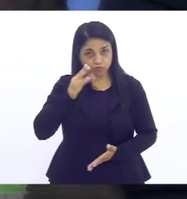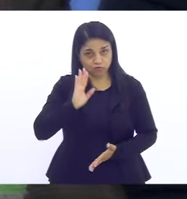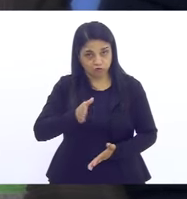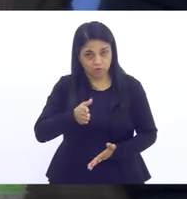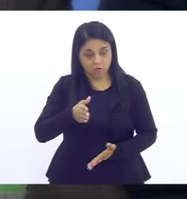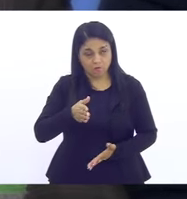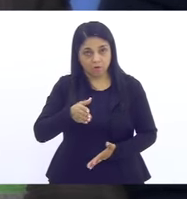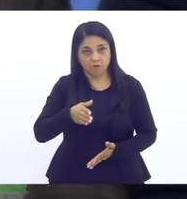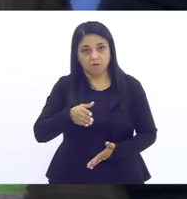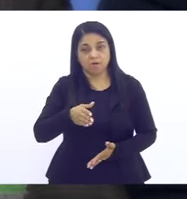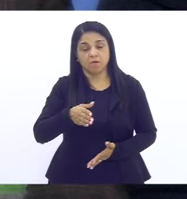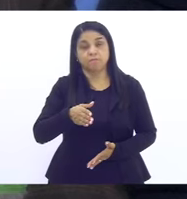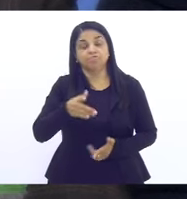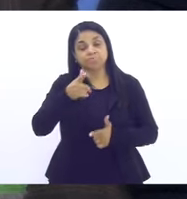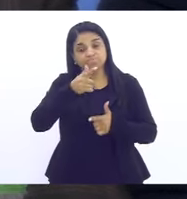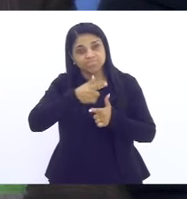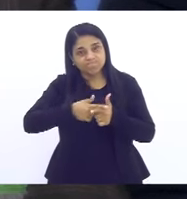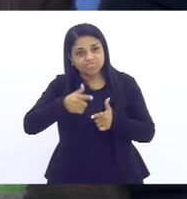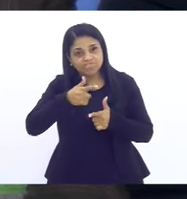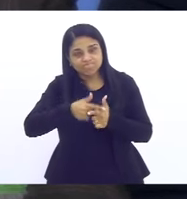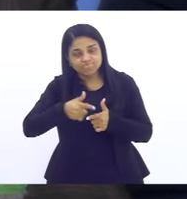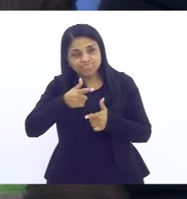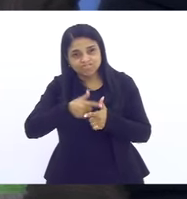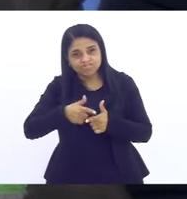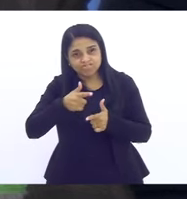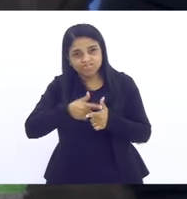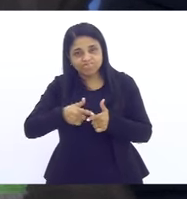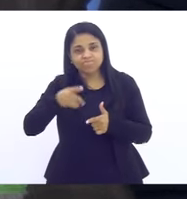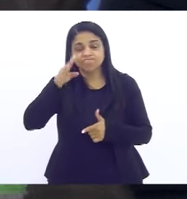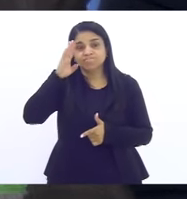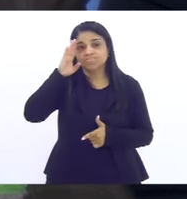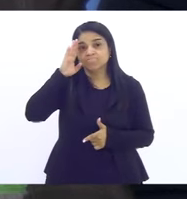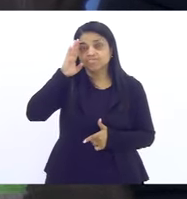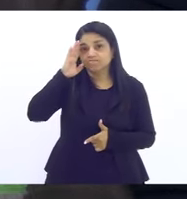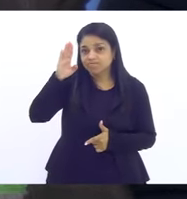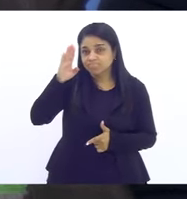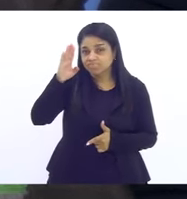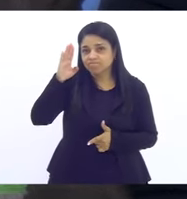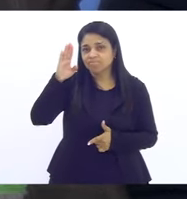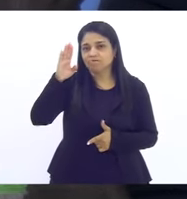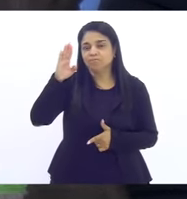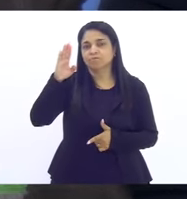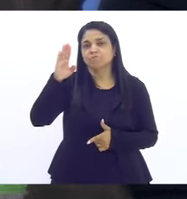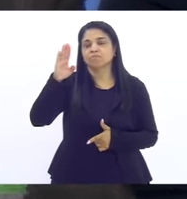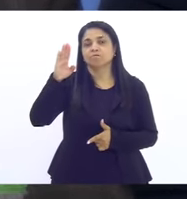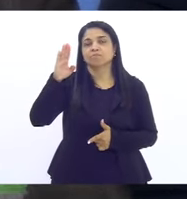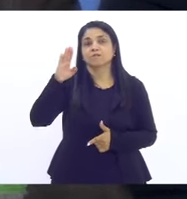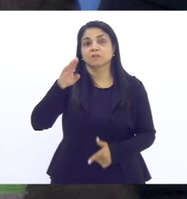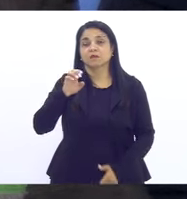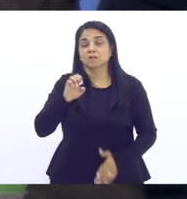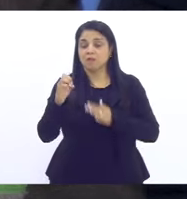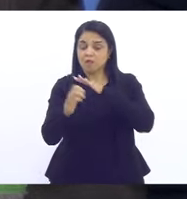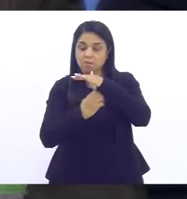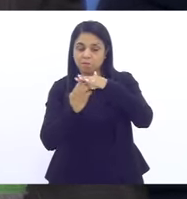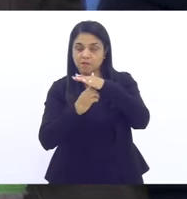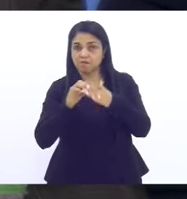e os problemas recorrentes, principalmente, falo muito com ênfase na Enel, porque é a